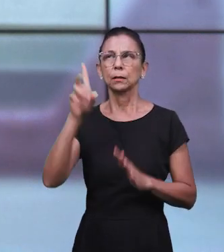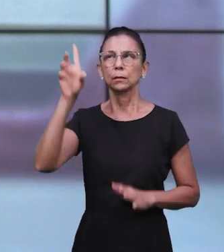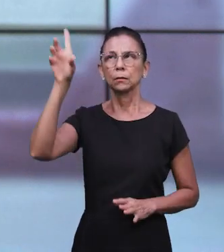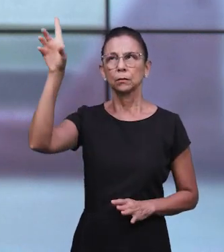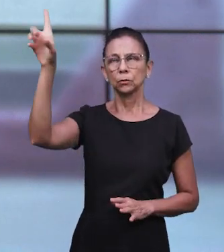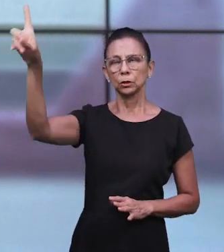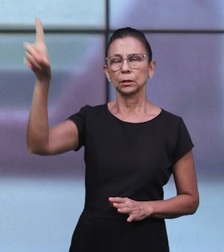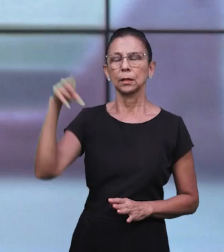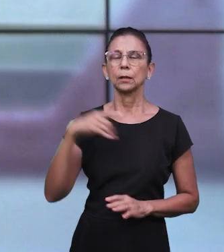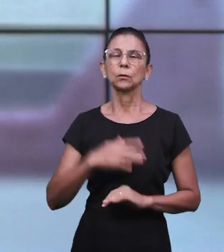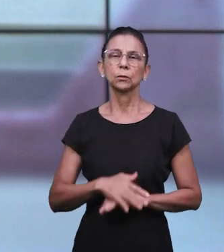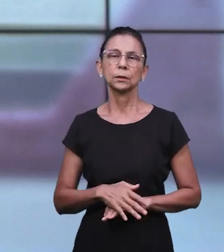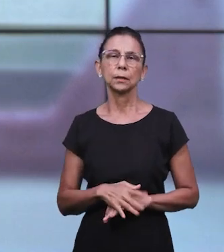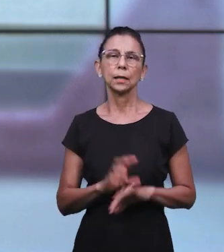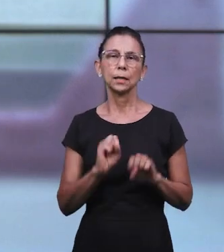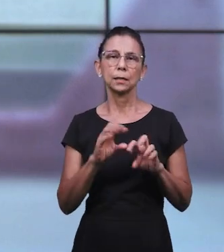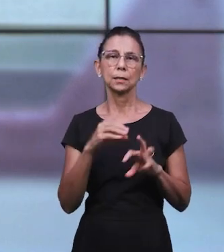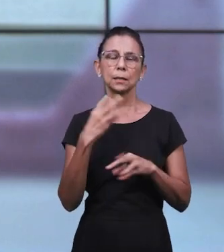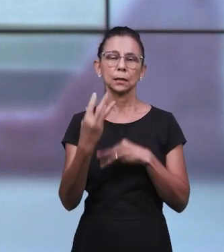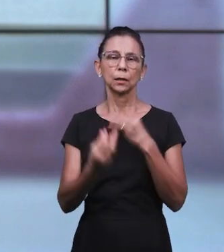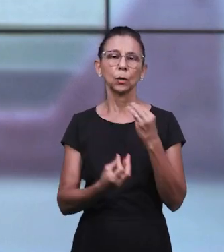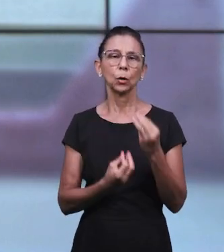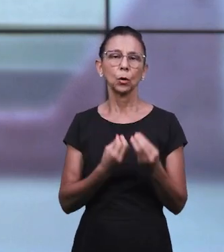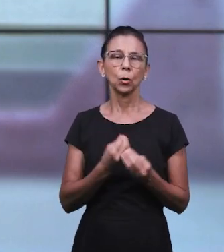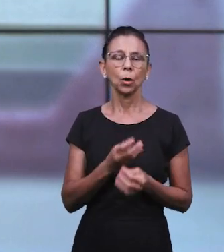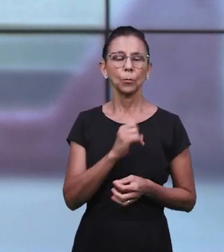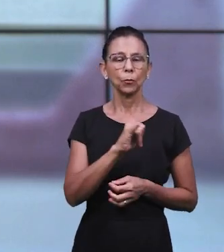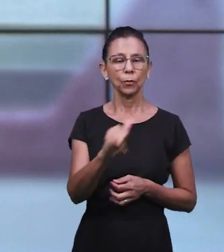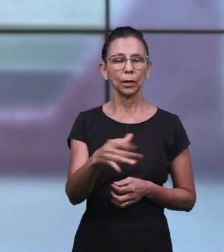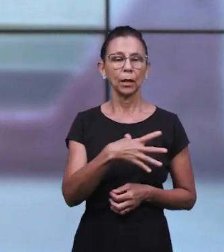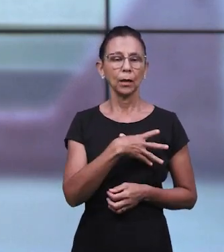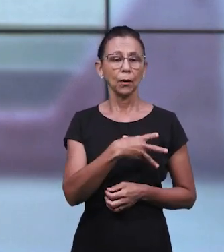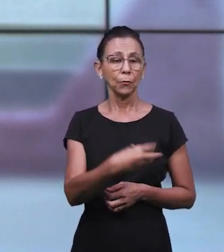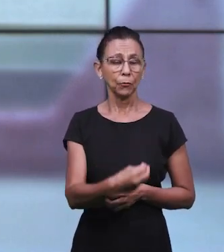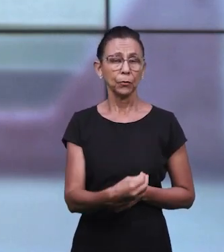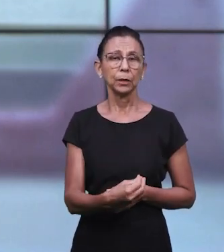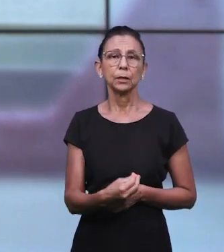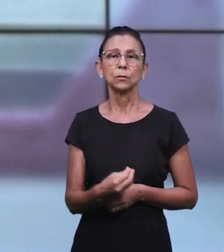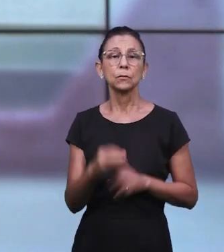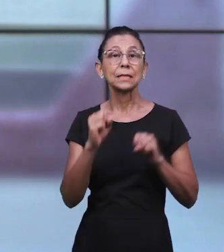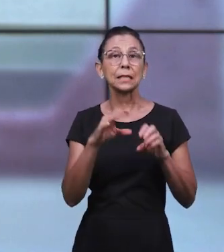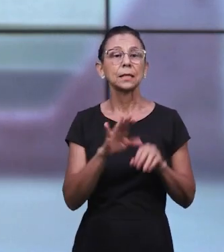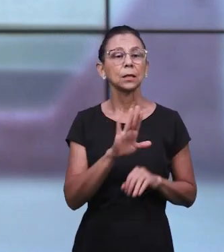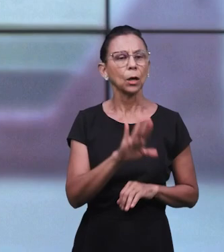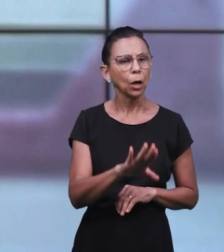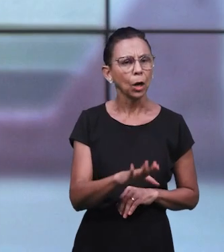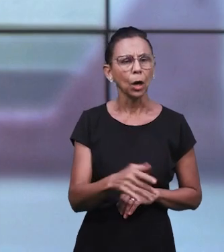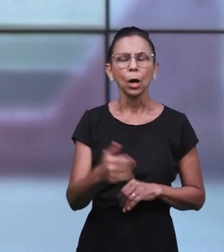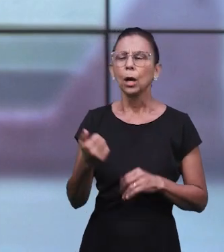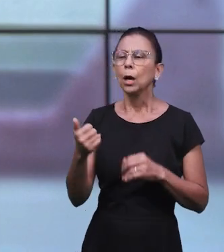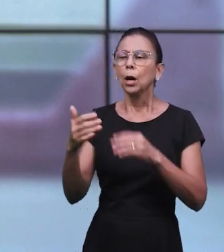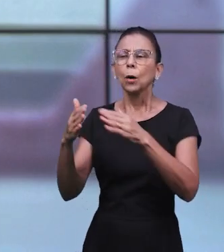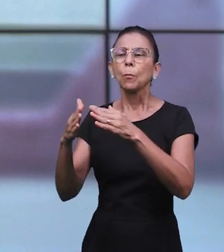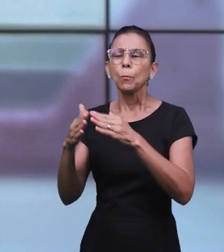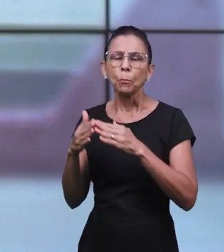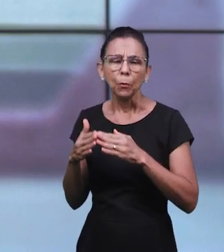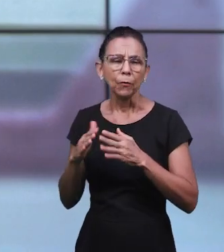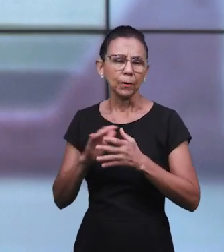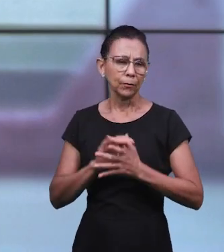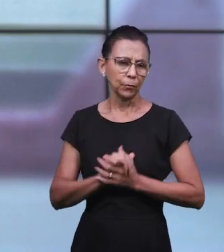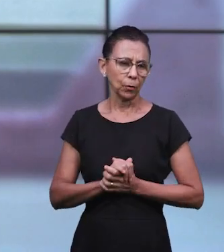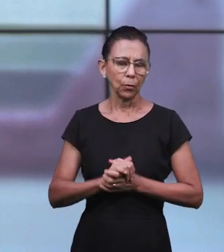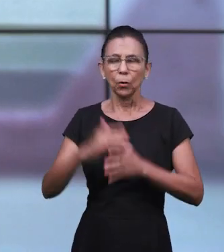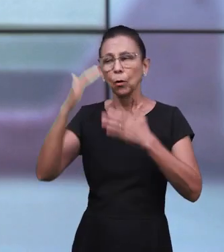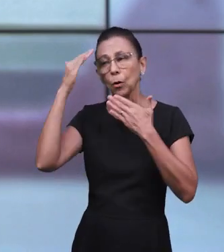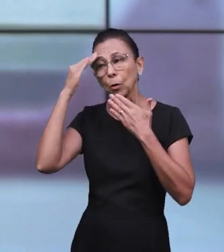como ensiná-los a dizer por favor, obrigada, com licença, bom dia, pedir a bênção dos pais, pedir